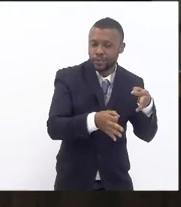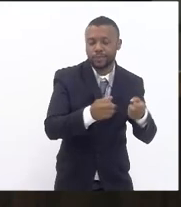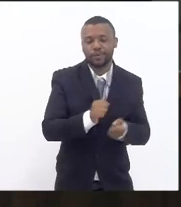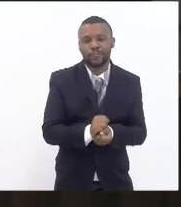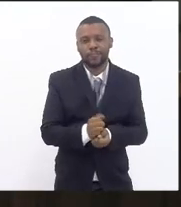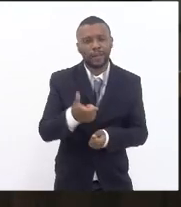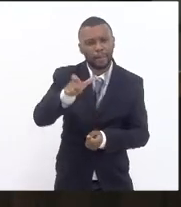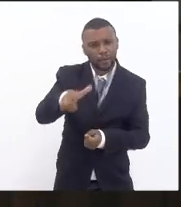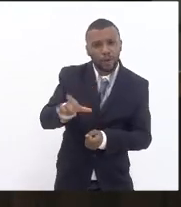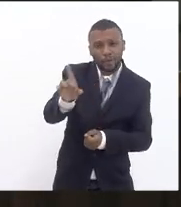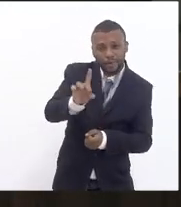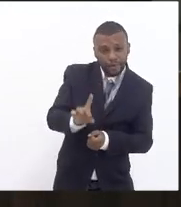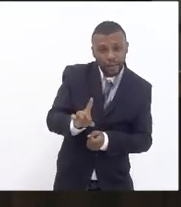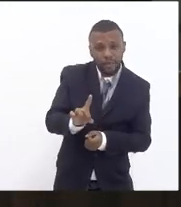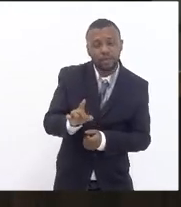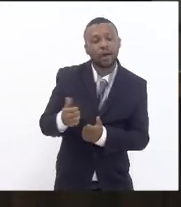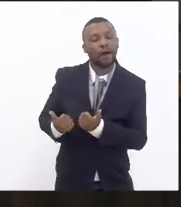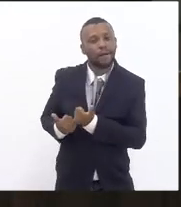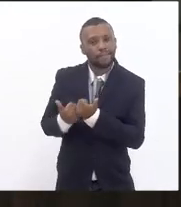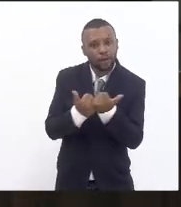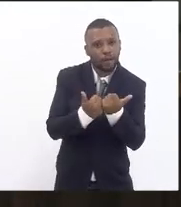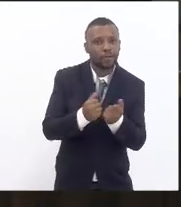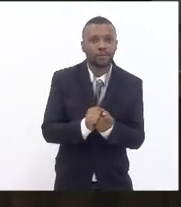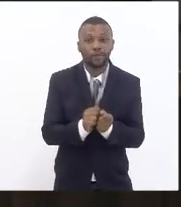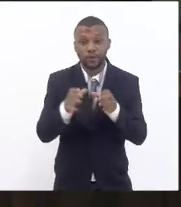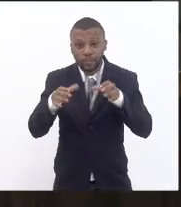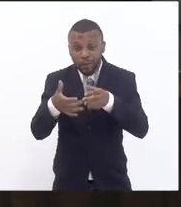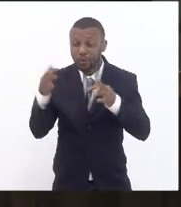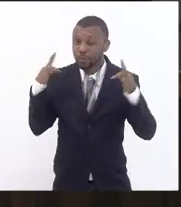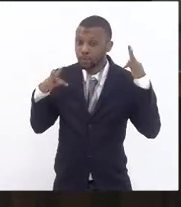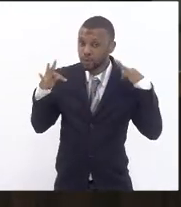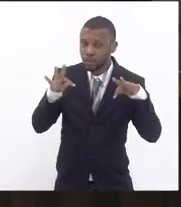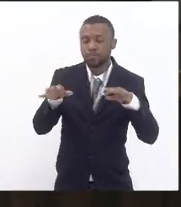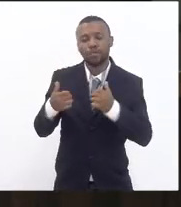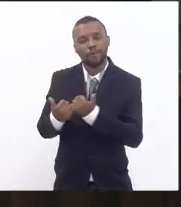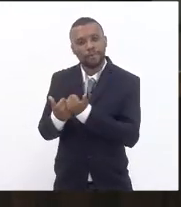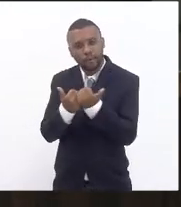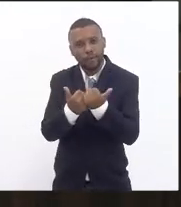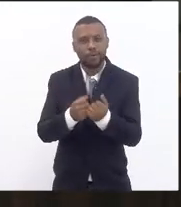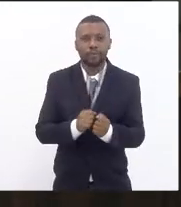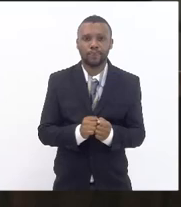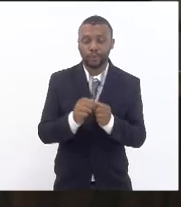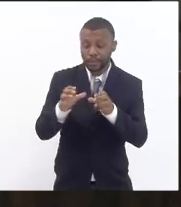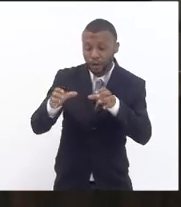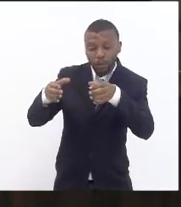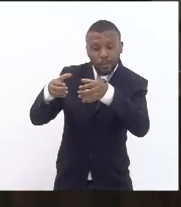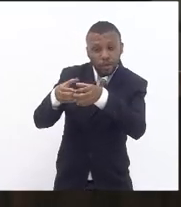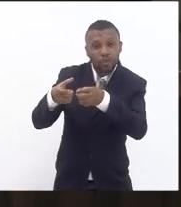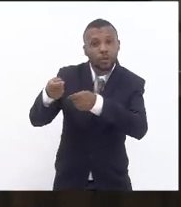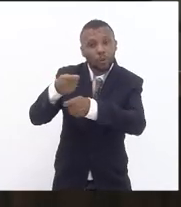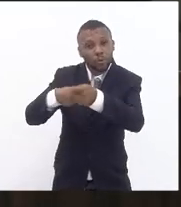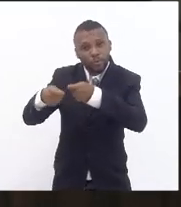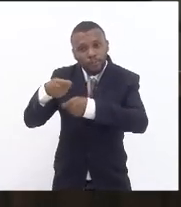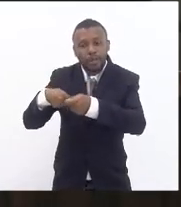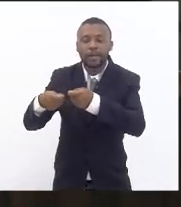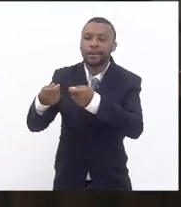deficiência, favorável, de turismo, favorável, de economia, indústria e comércio, favorável, de